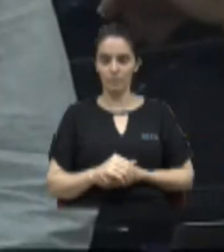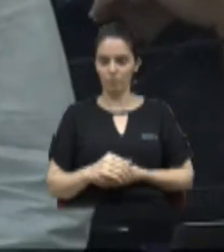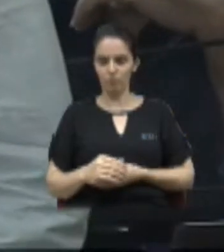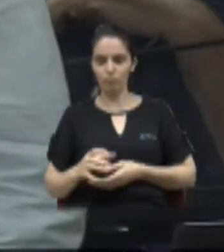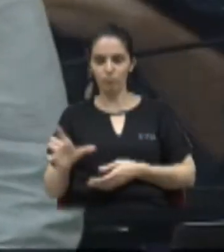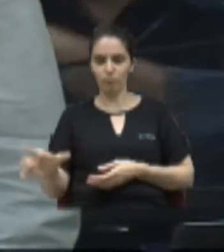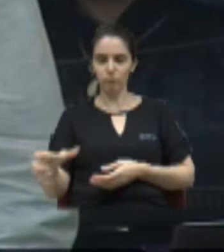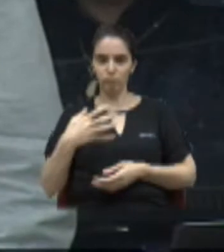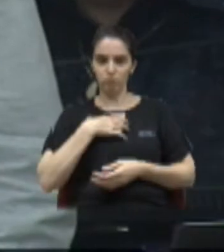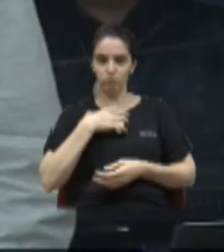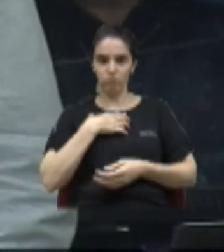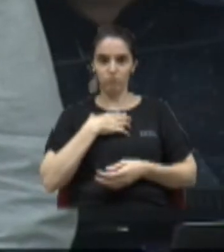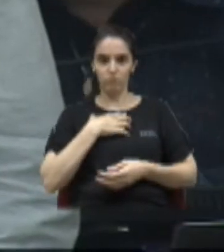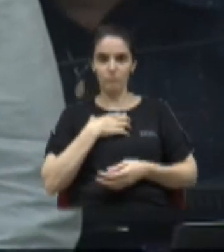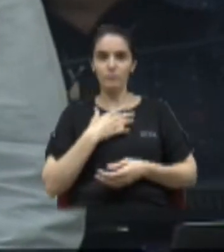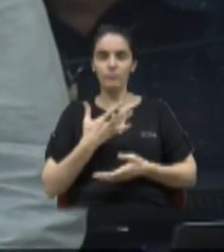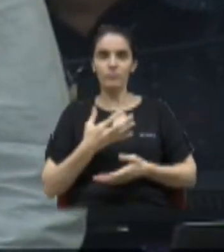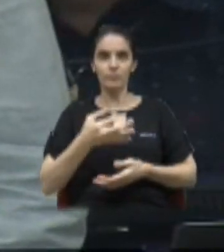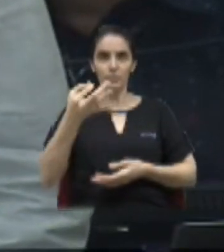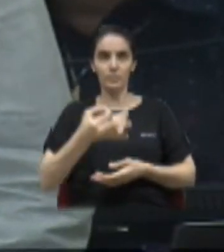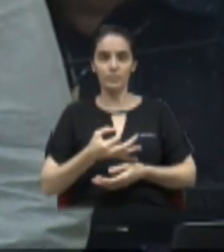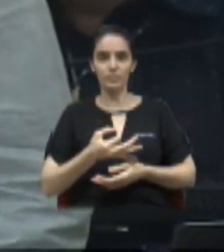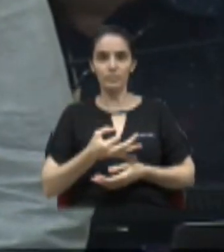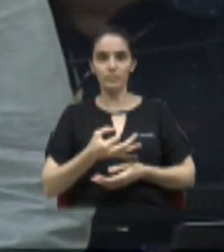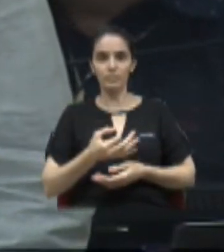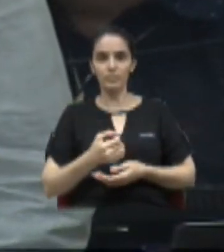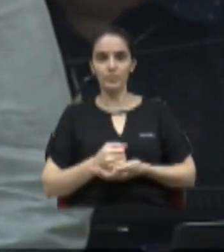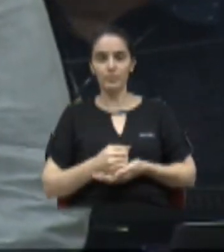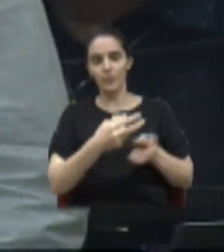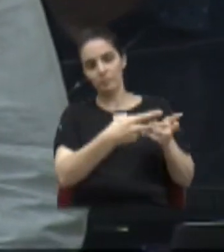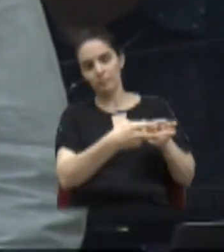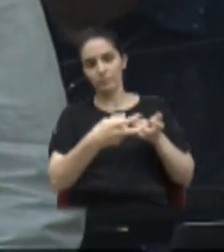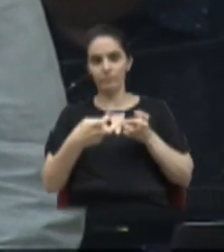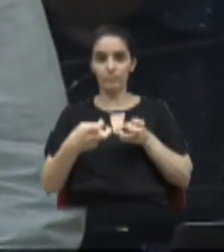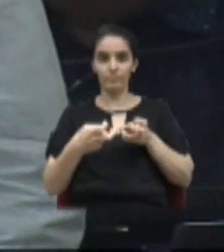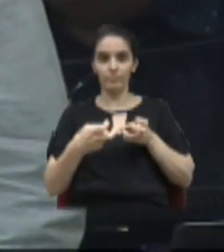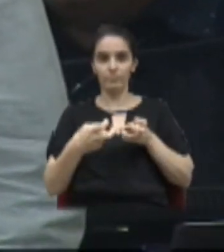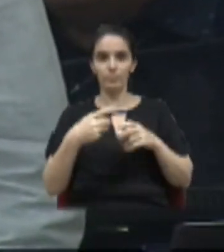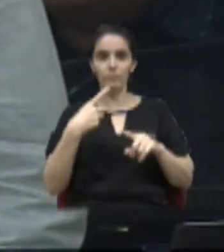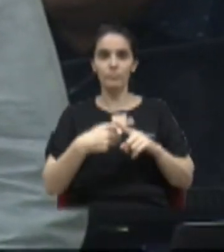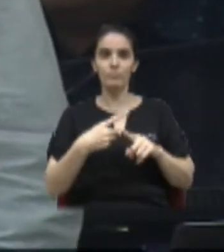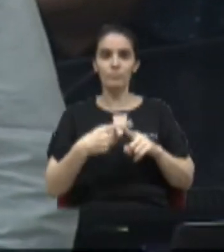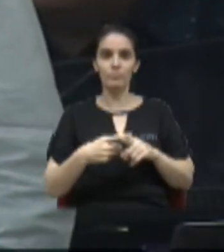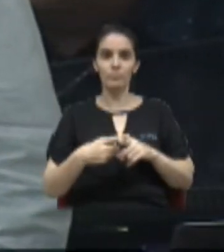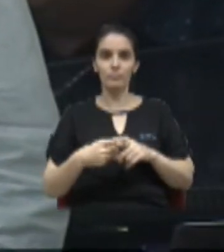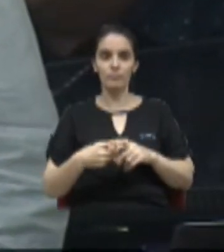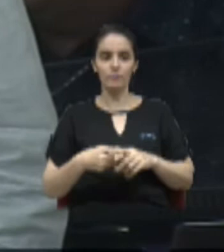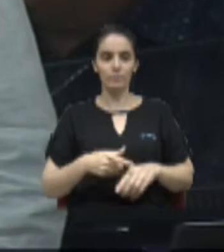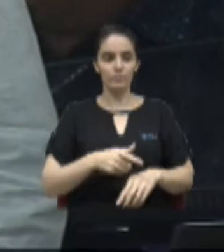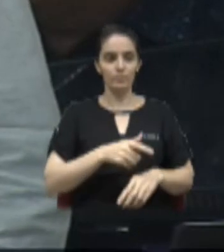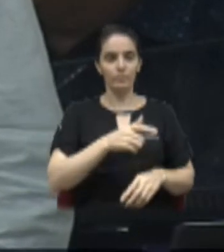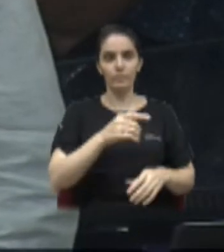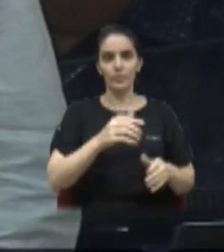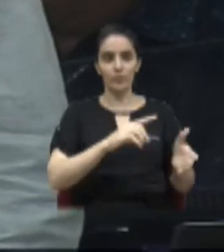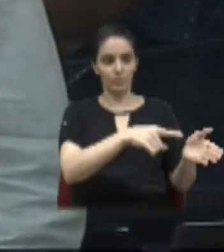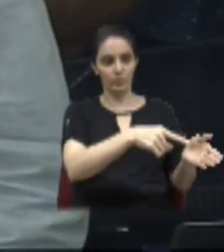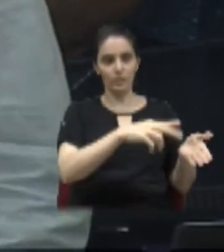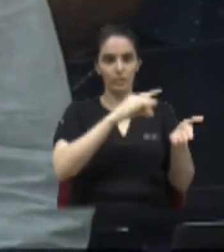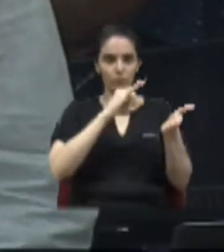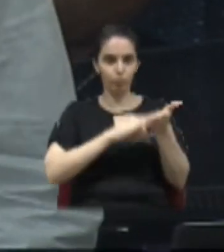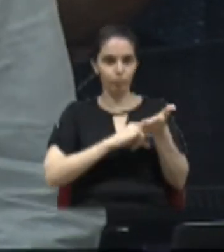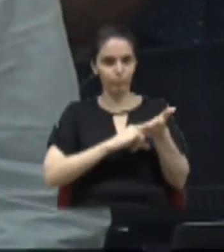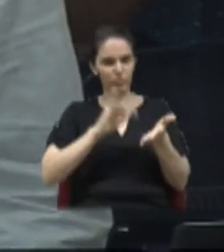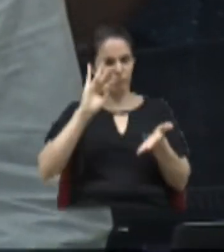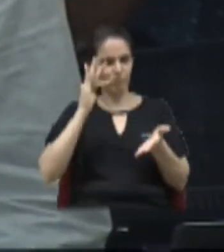sensibilidade, o feeling, tinha passado batido, que o cara era frio, com os documentos tudo falso, não